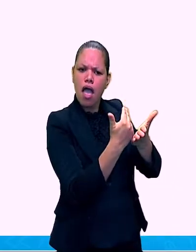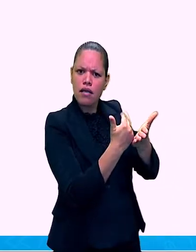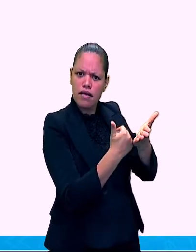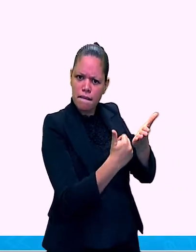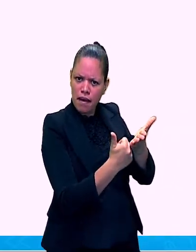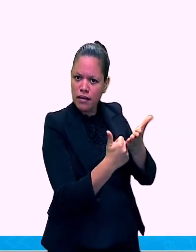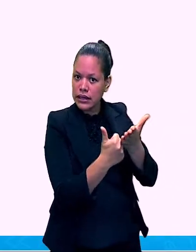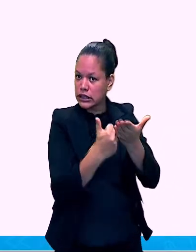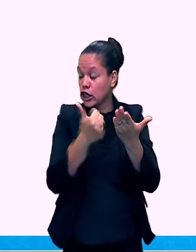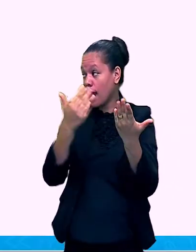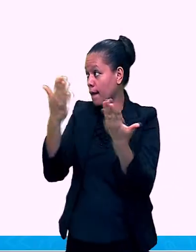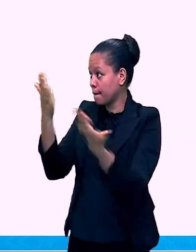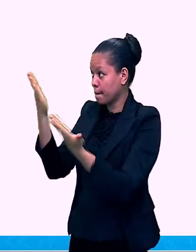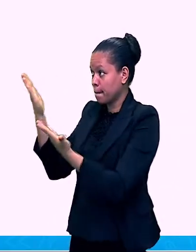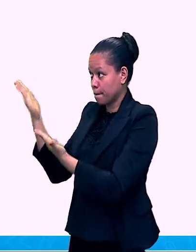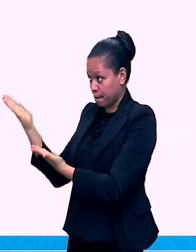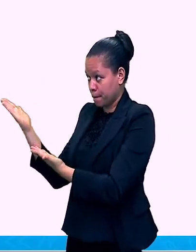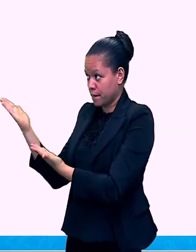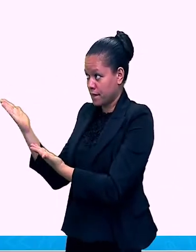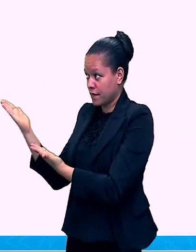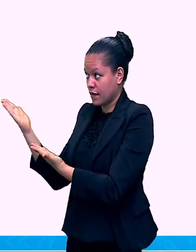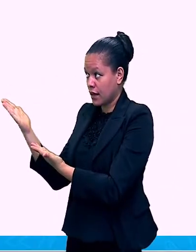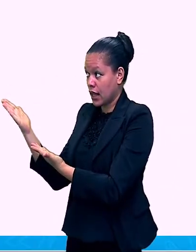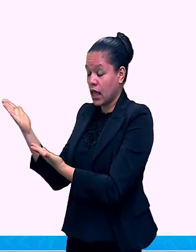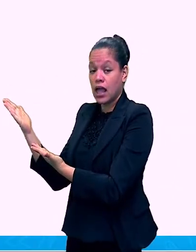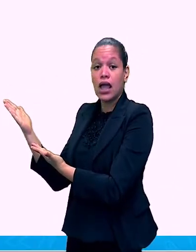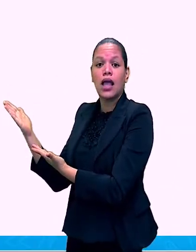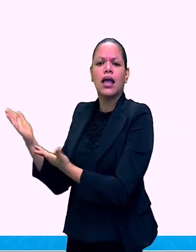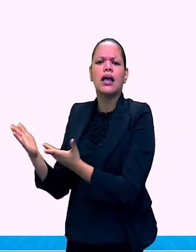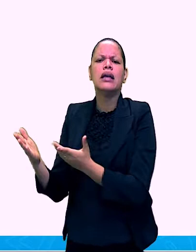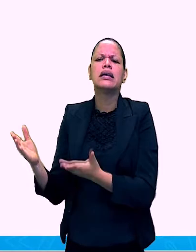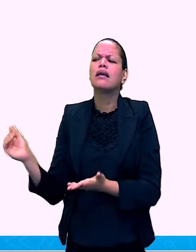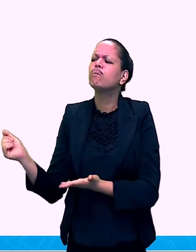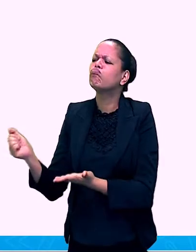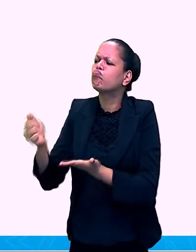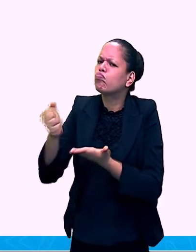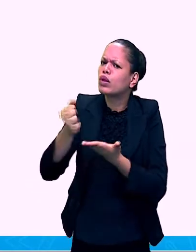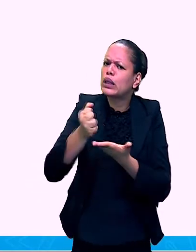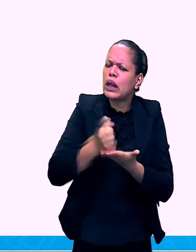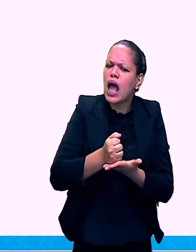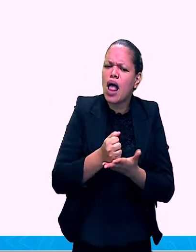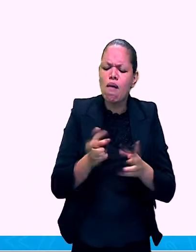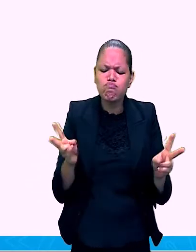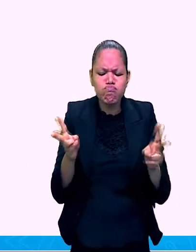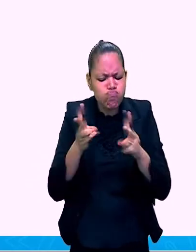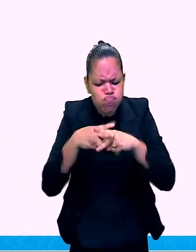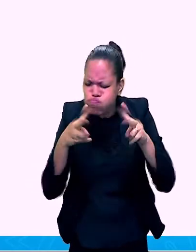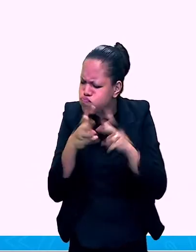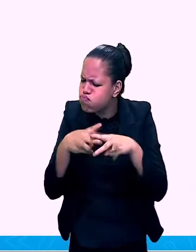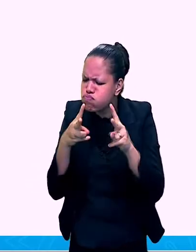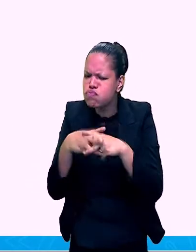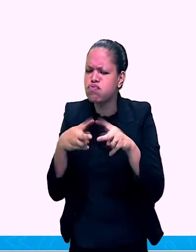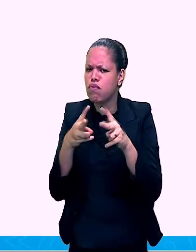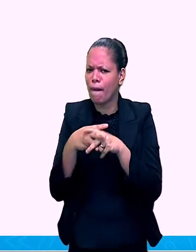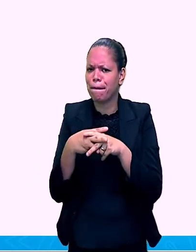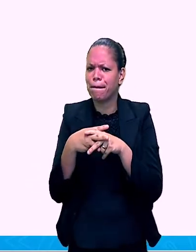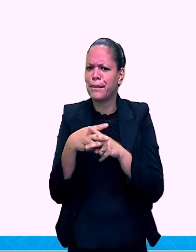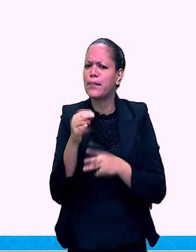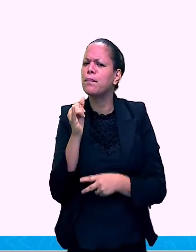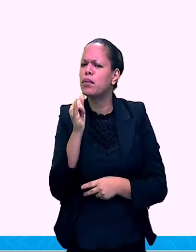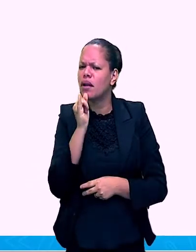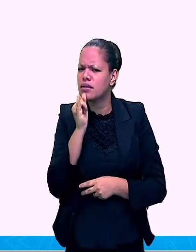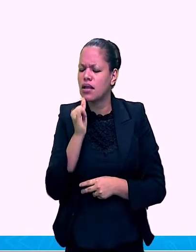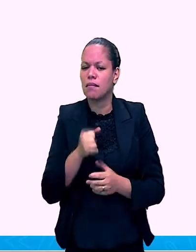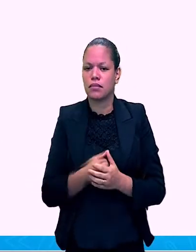vocês, trazendo alguns conflitos na palavra territorialização, que é o quê? Ocupei um espaço, construímos